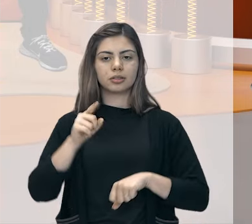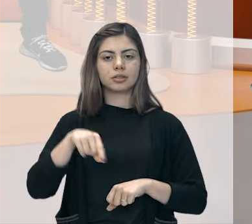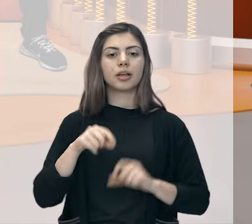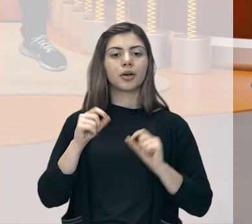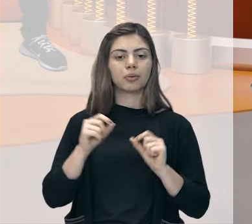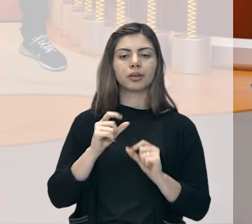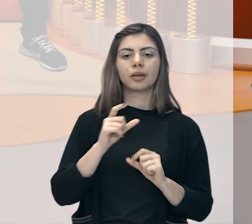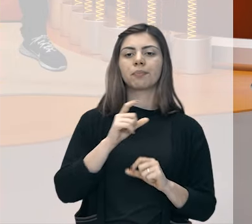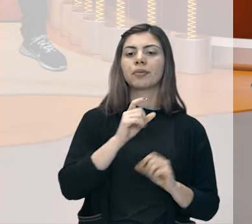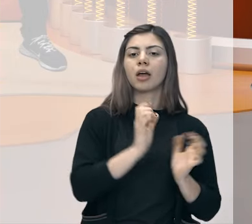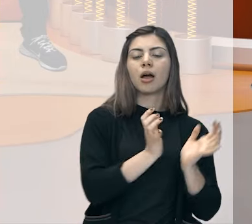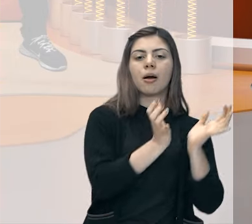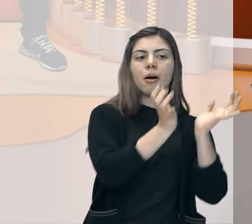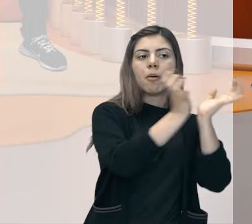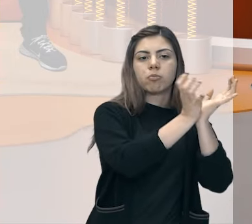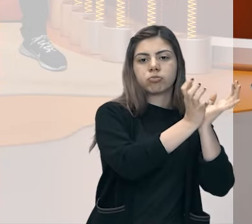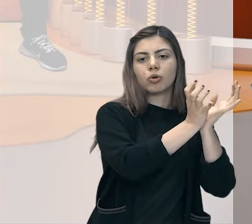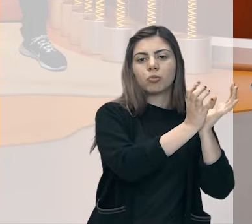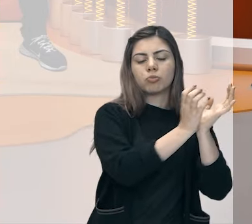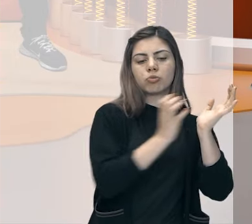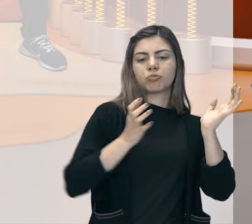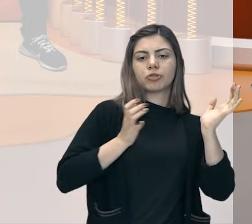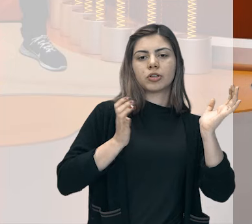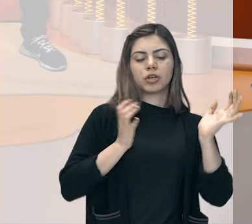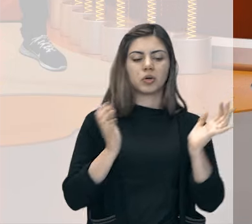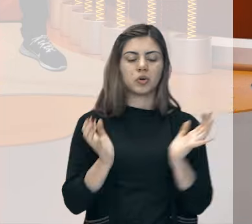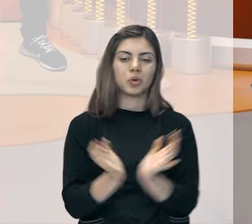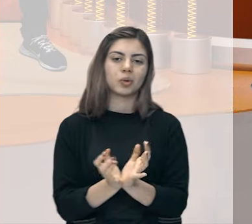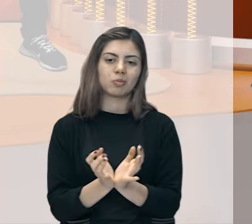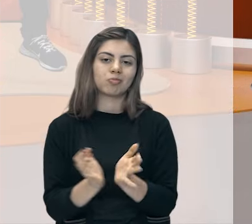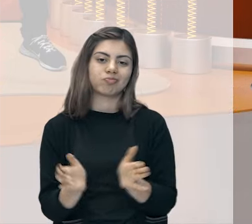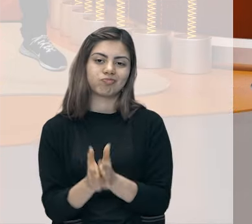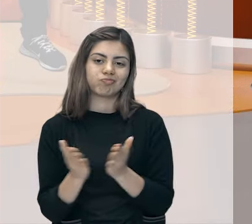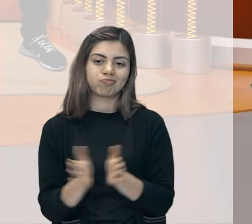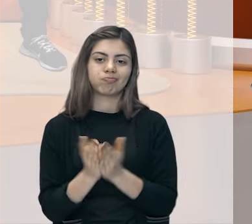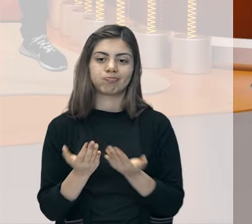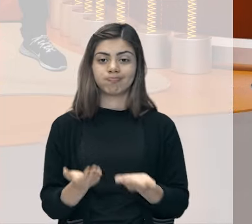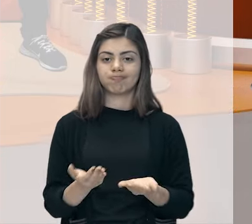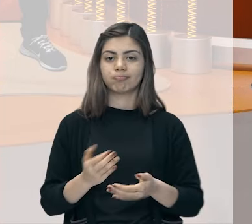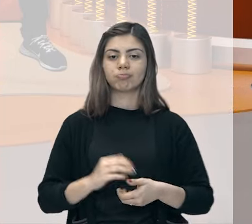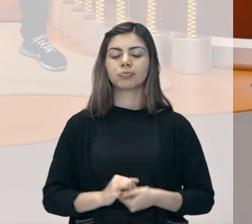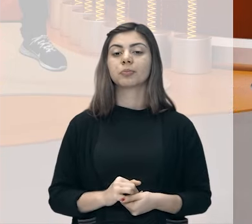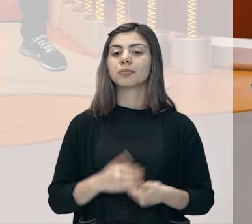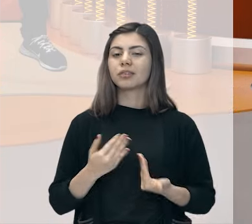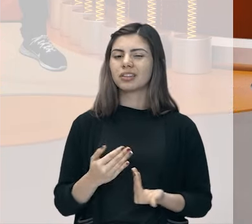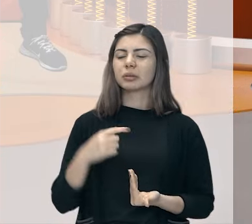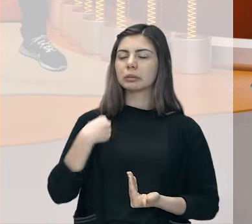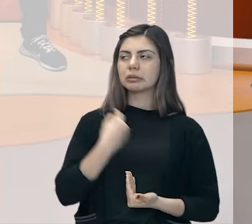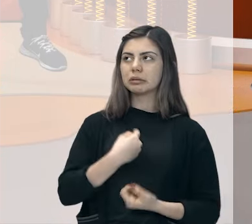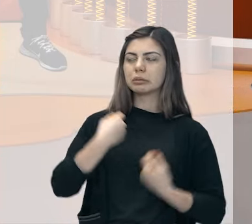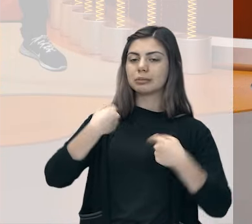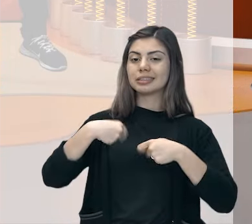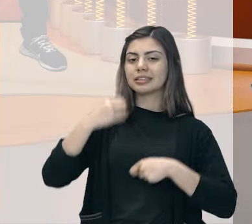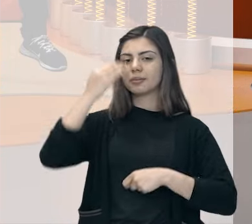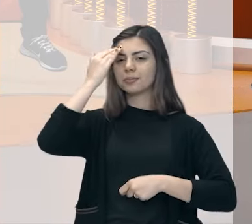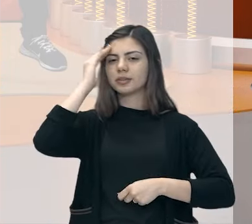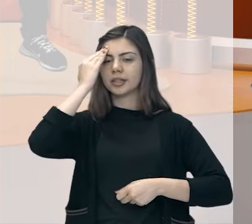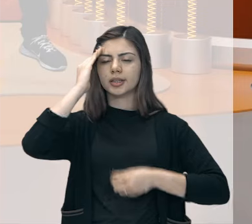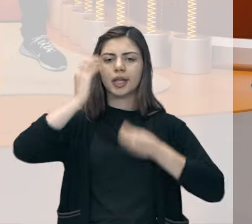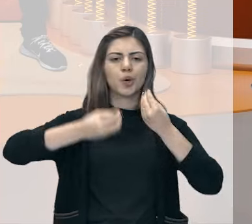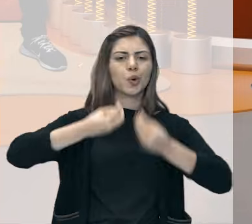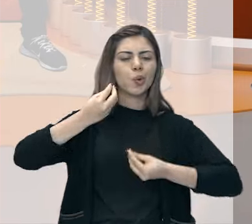os que tinham mais poder e os que tinham menos poder. Então, é importante a gente entender aí